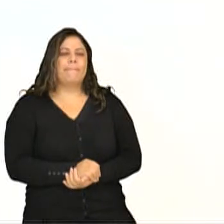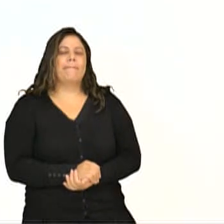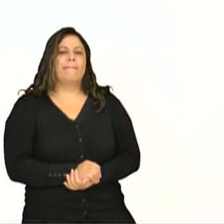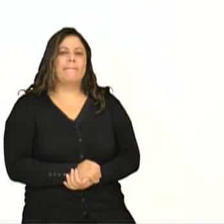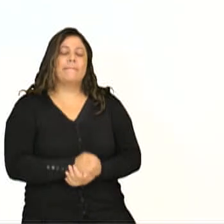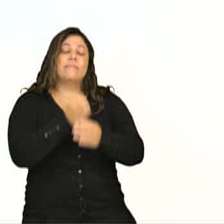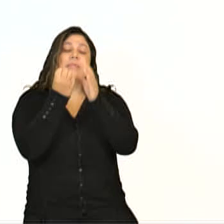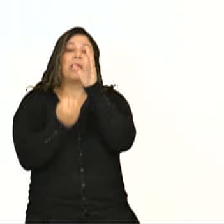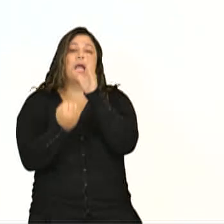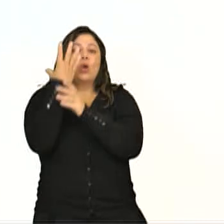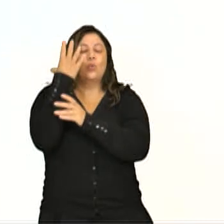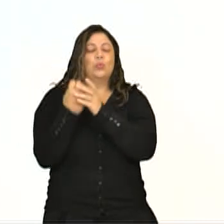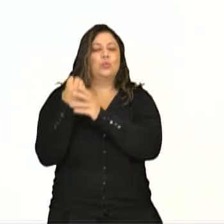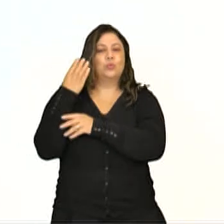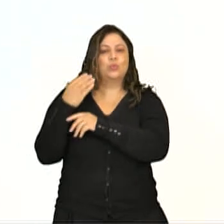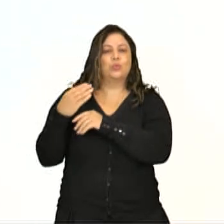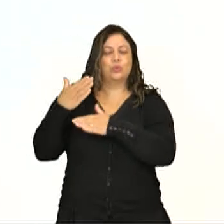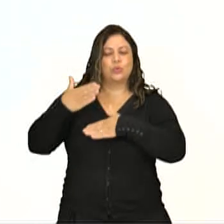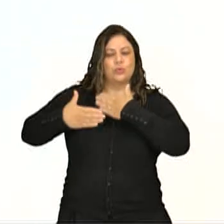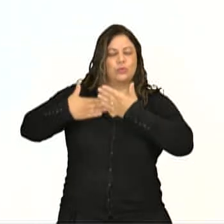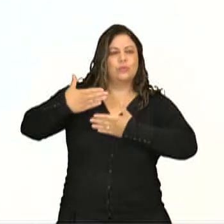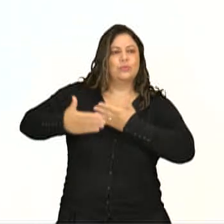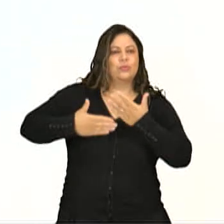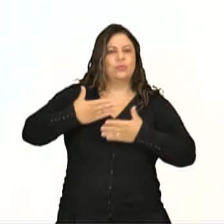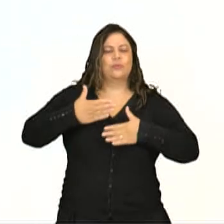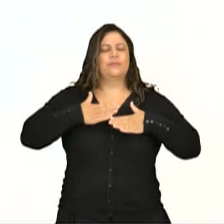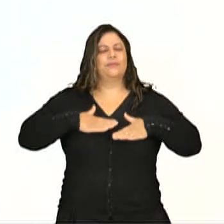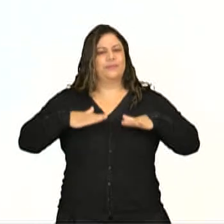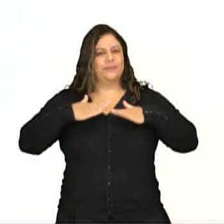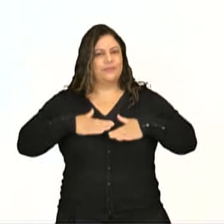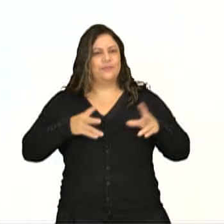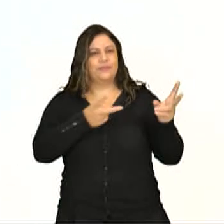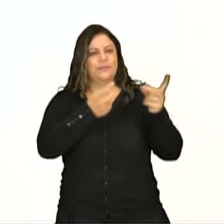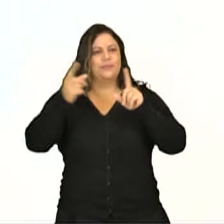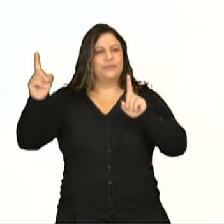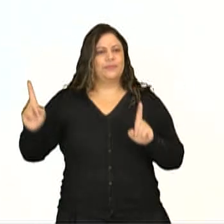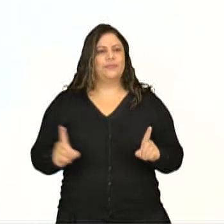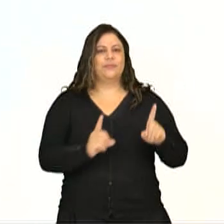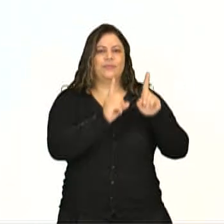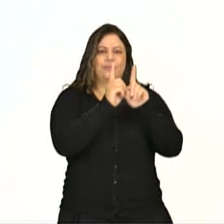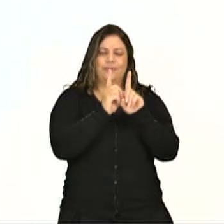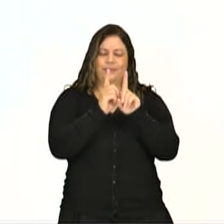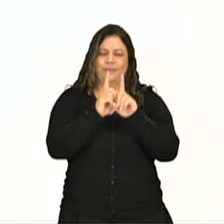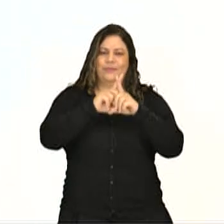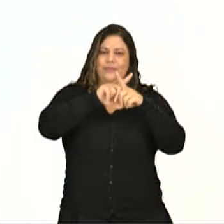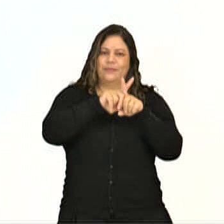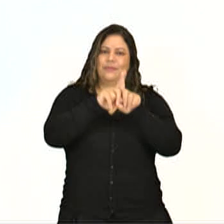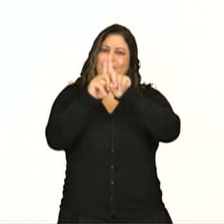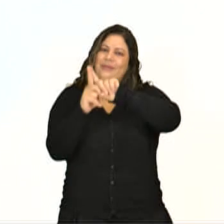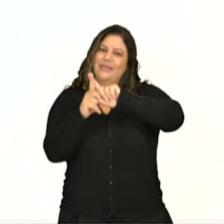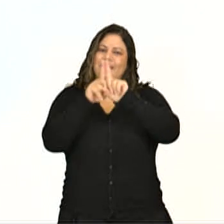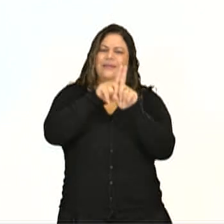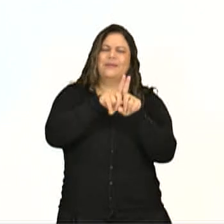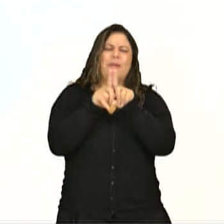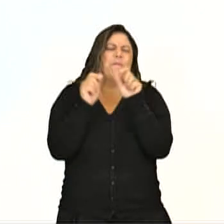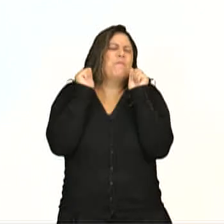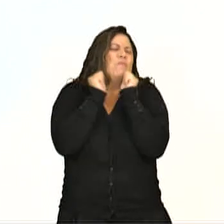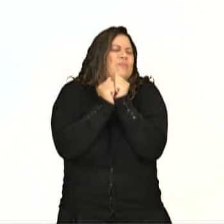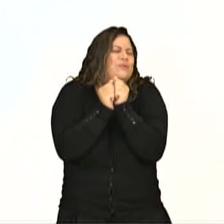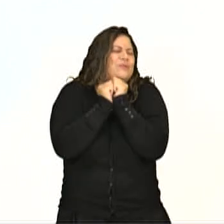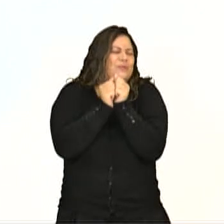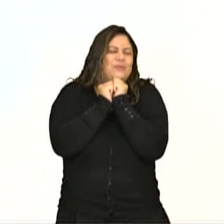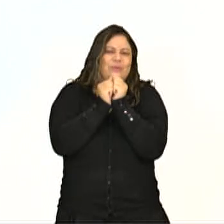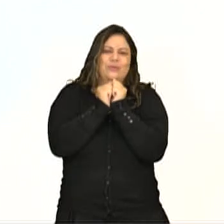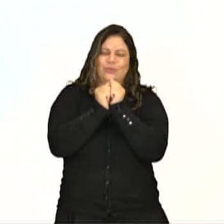Originalmente, ele é um estilo muito tranquilo e suave. Os casais, eles dançam se abraçando e muito próximos.